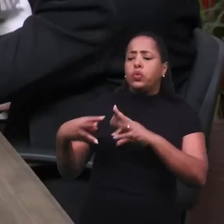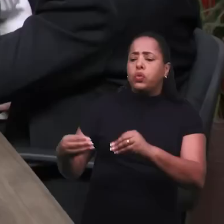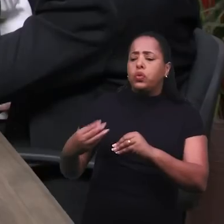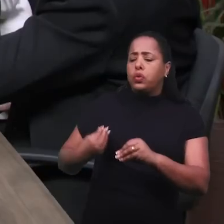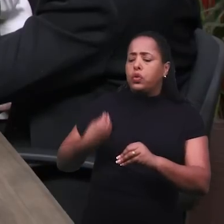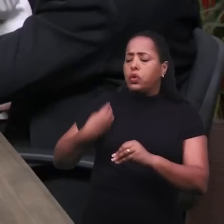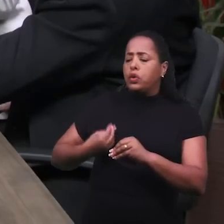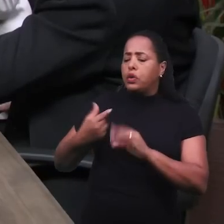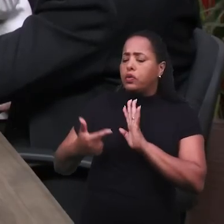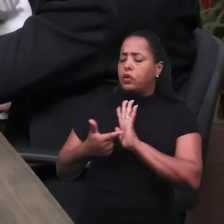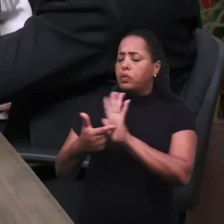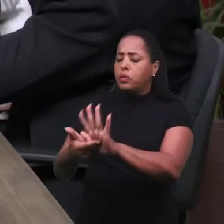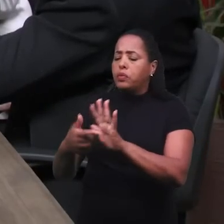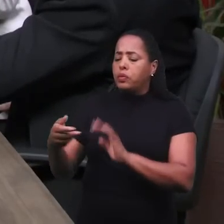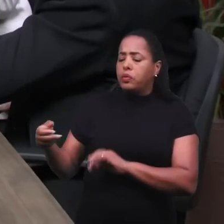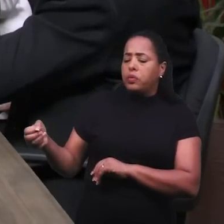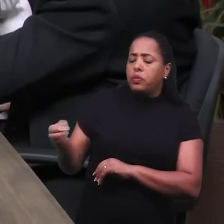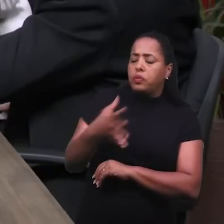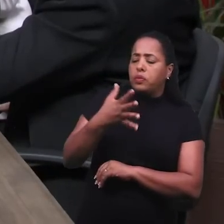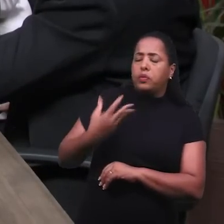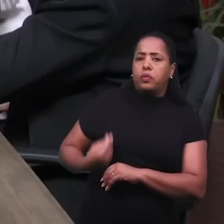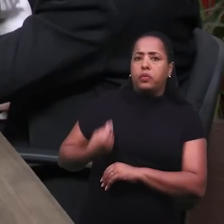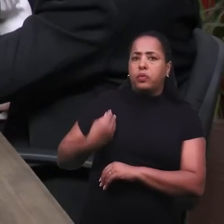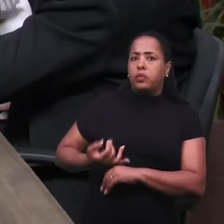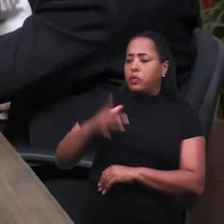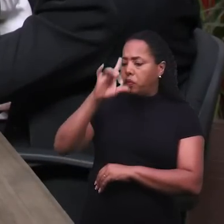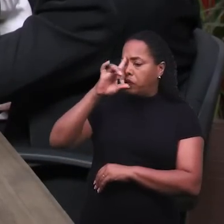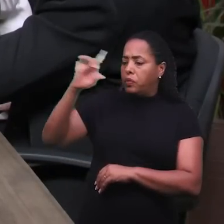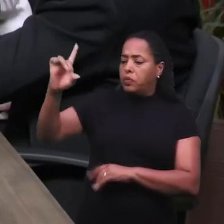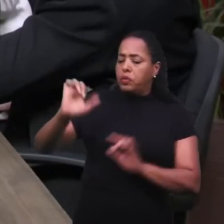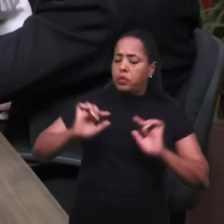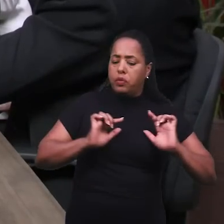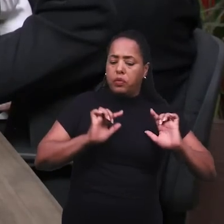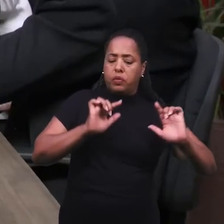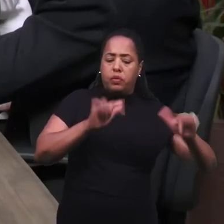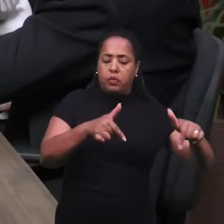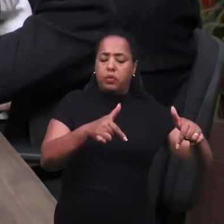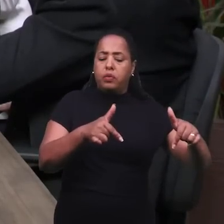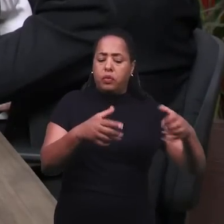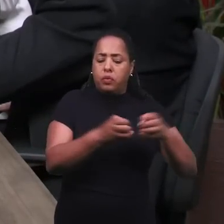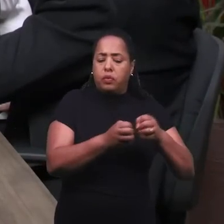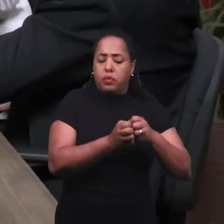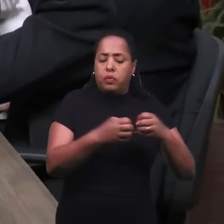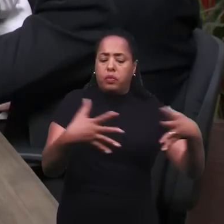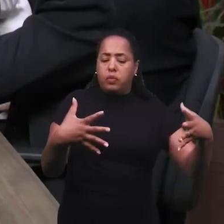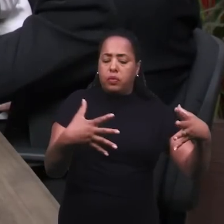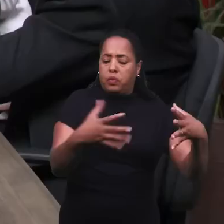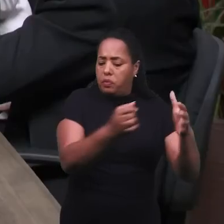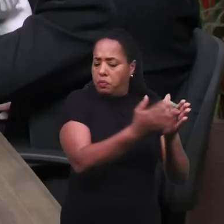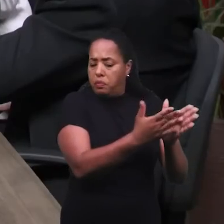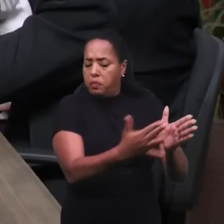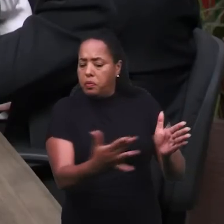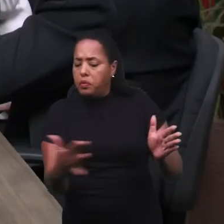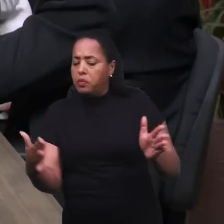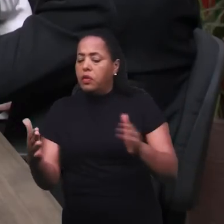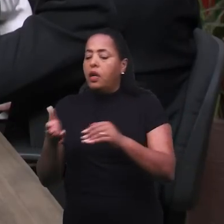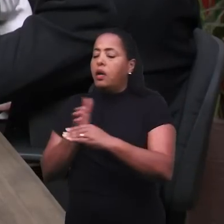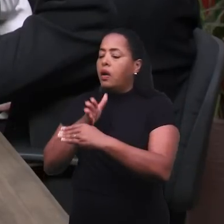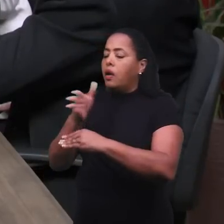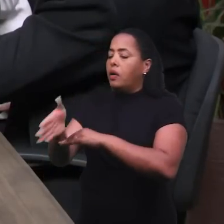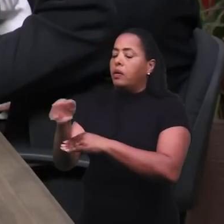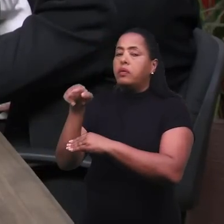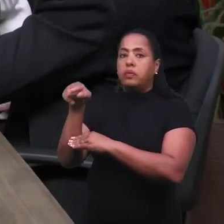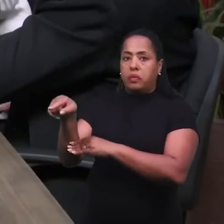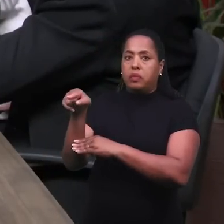filhos uma nova forma de vida, que era a vida de um Deus que tinha operado na vida deles com maravilhas e prodígios, para que eles